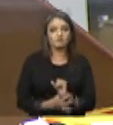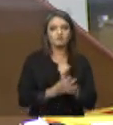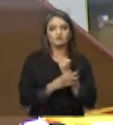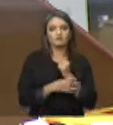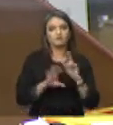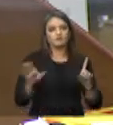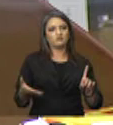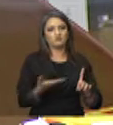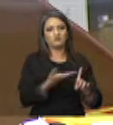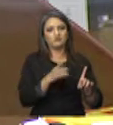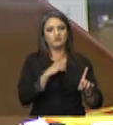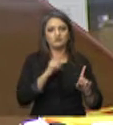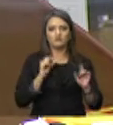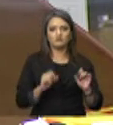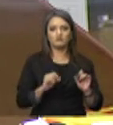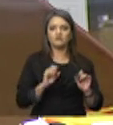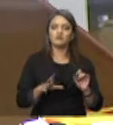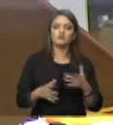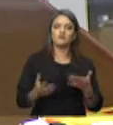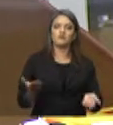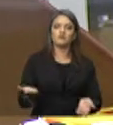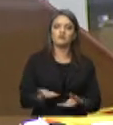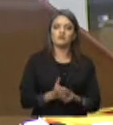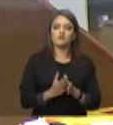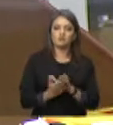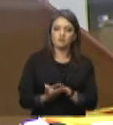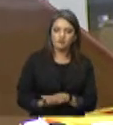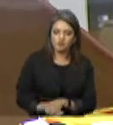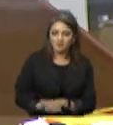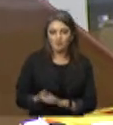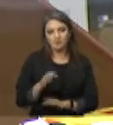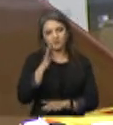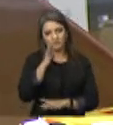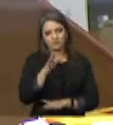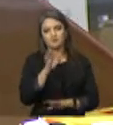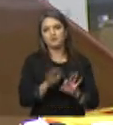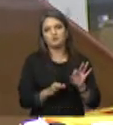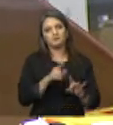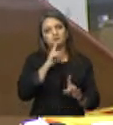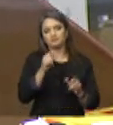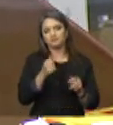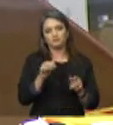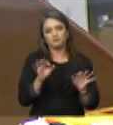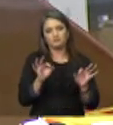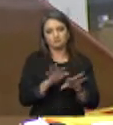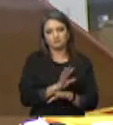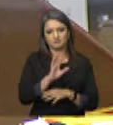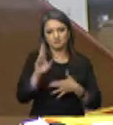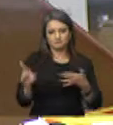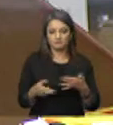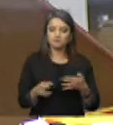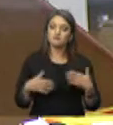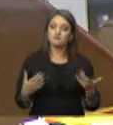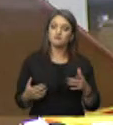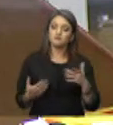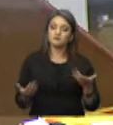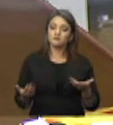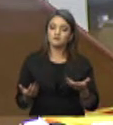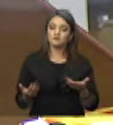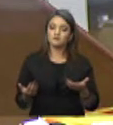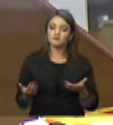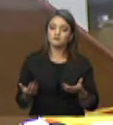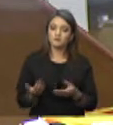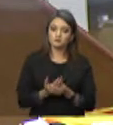mínimas do Réu e simplesmente responde a uma ação de improbidade O que foi condenado sem trânsito em julgado em particular no caso da